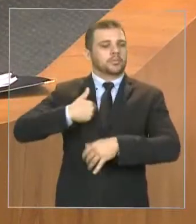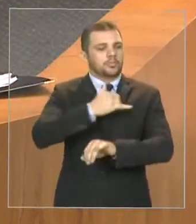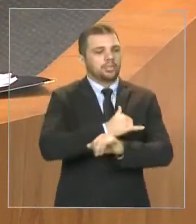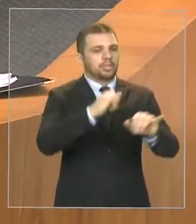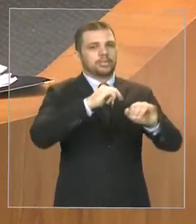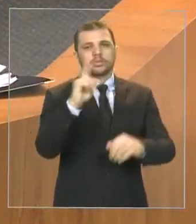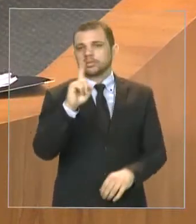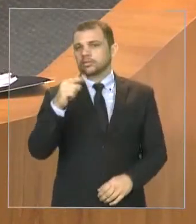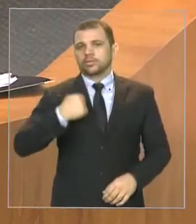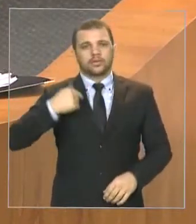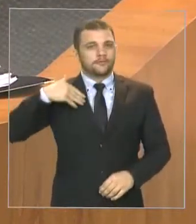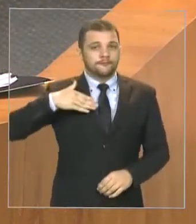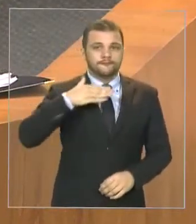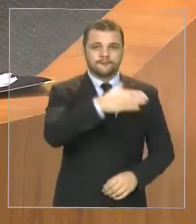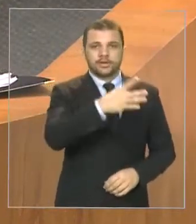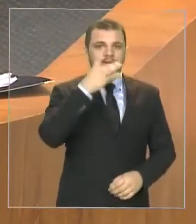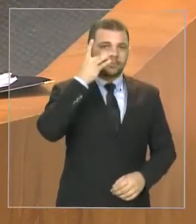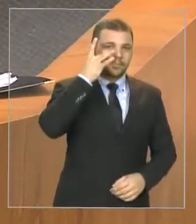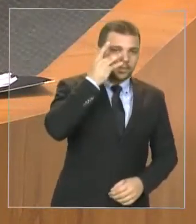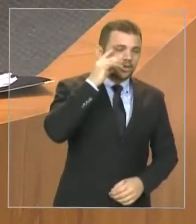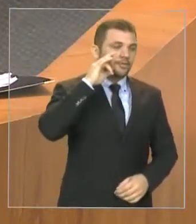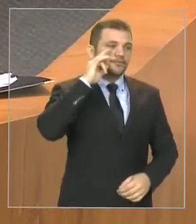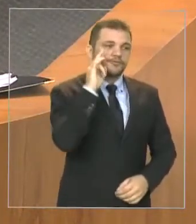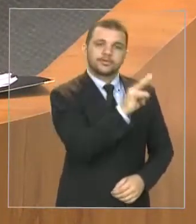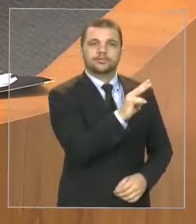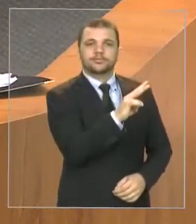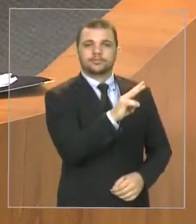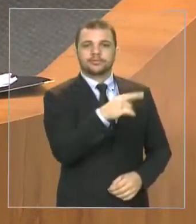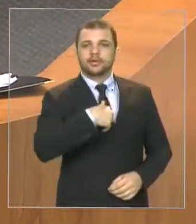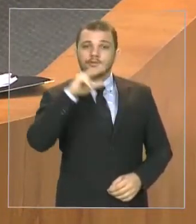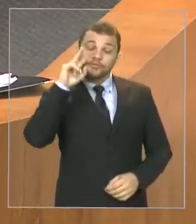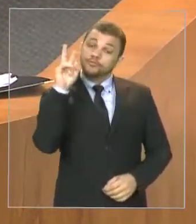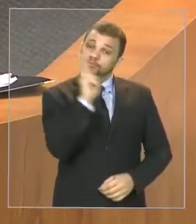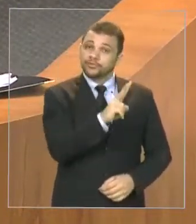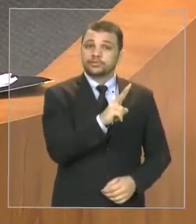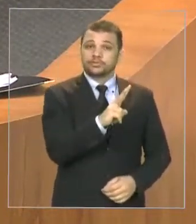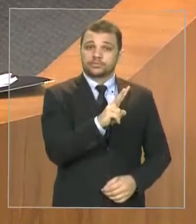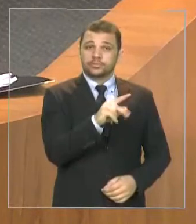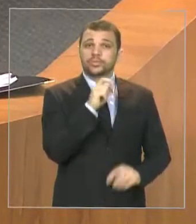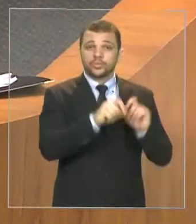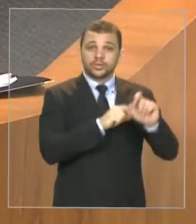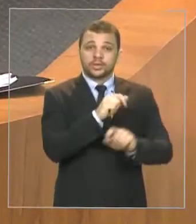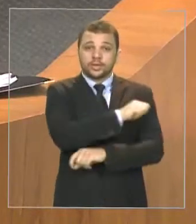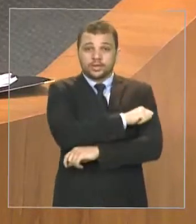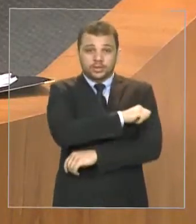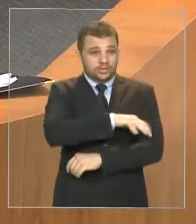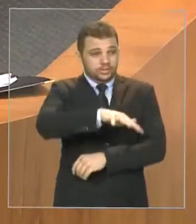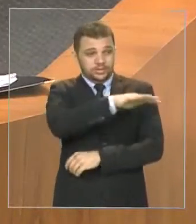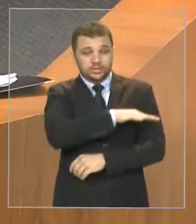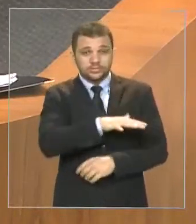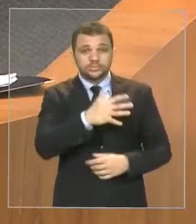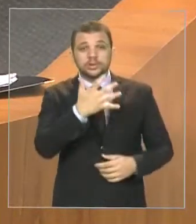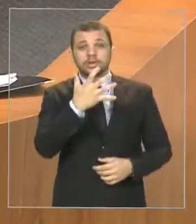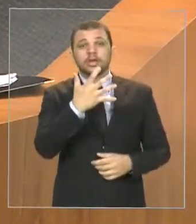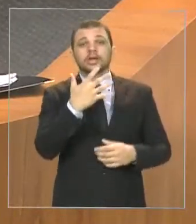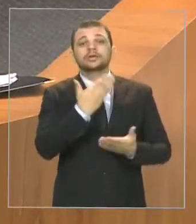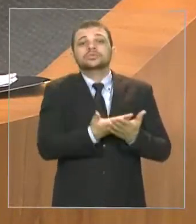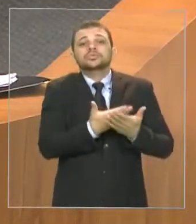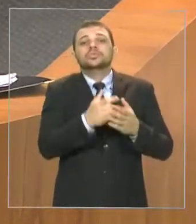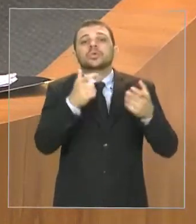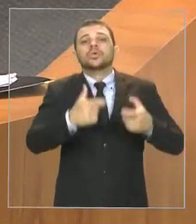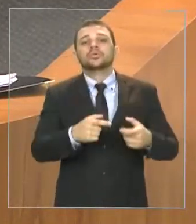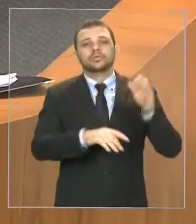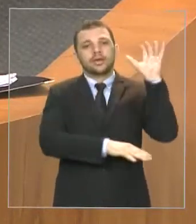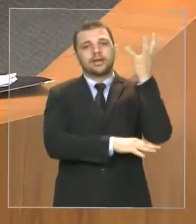local. E eu fui no local. E ao chegar lá, eu constatei que os alunos assistem aula ao